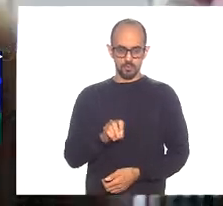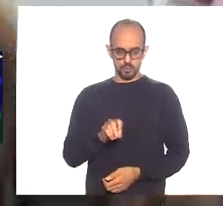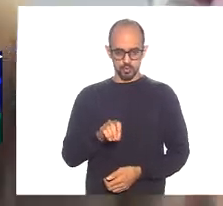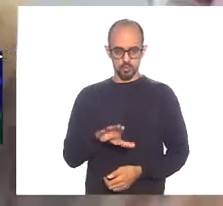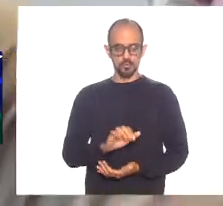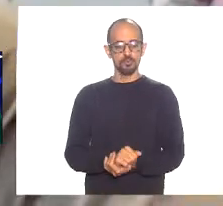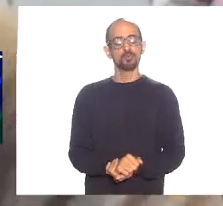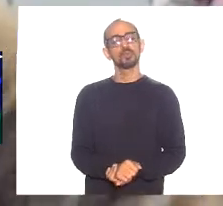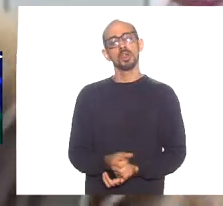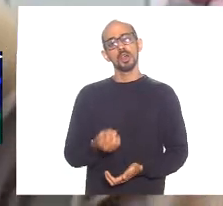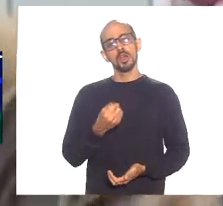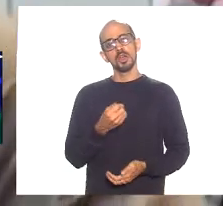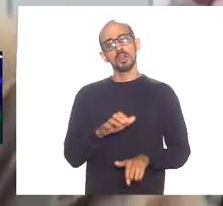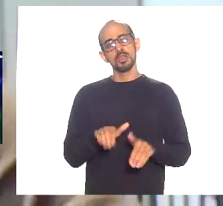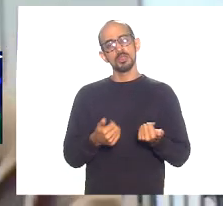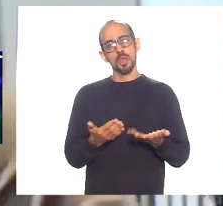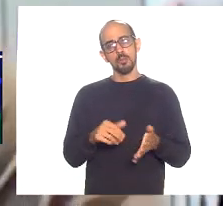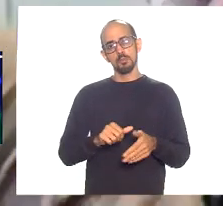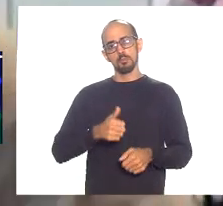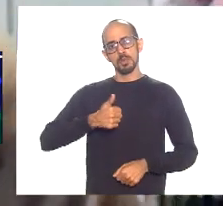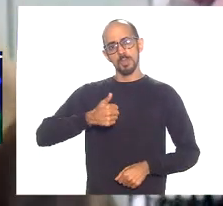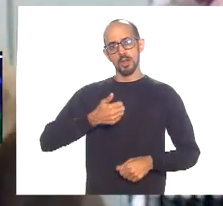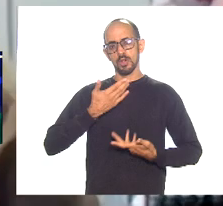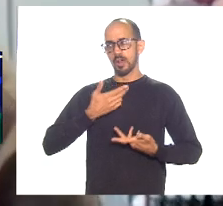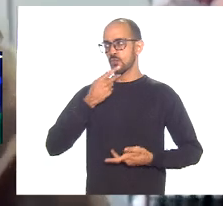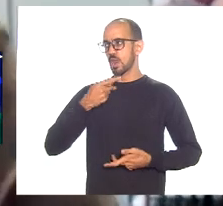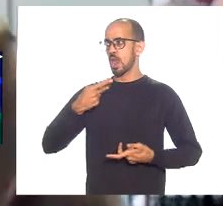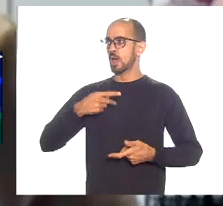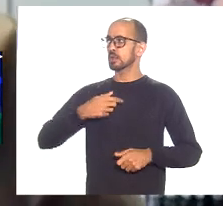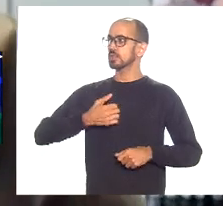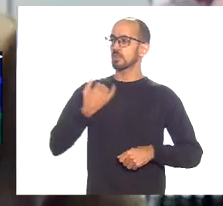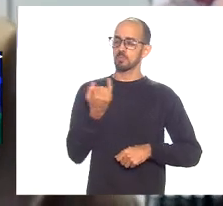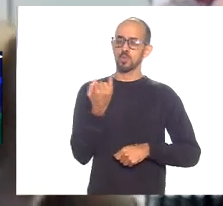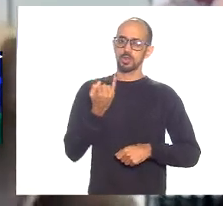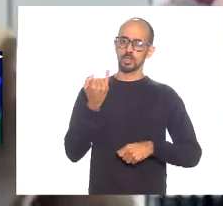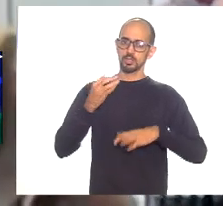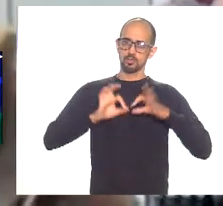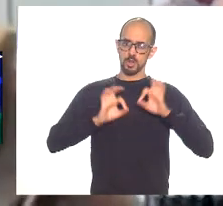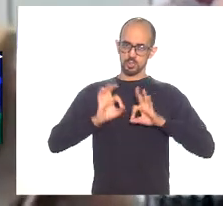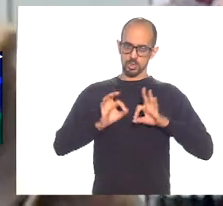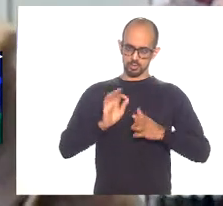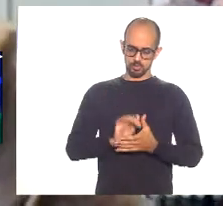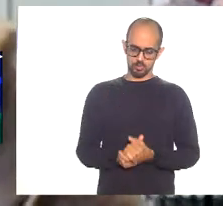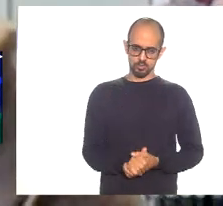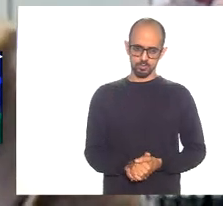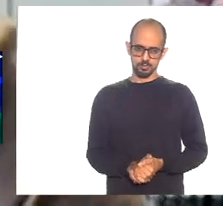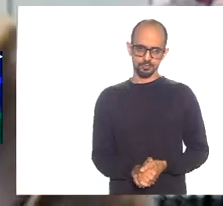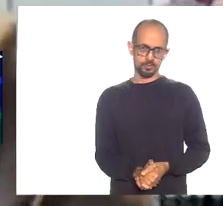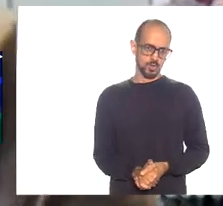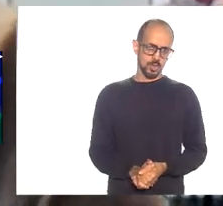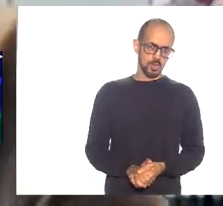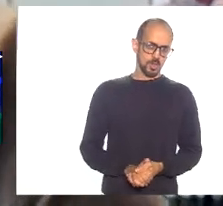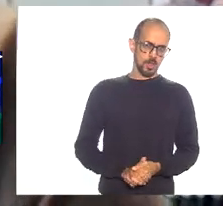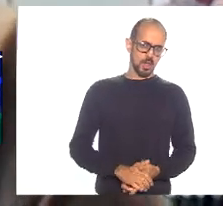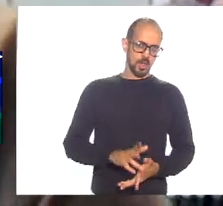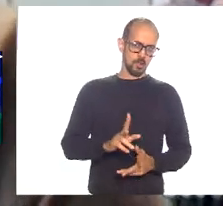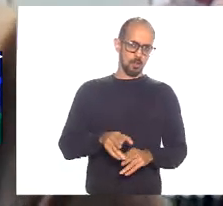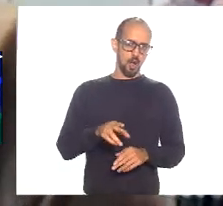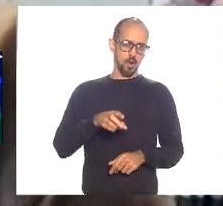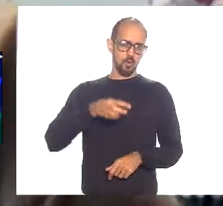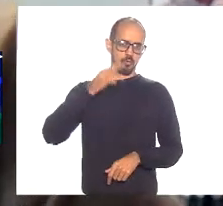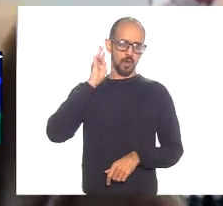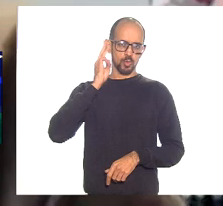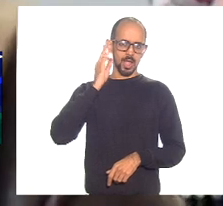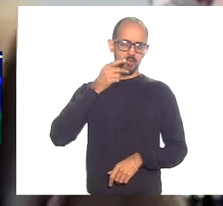quase de fadas no lugar o quero falar da importância desse projeto é um Deputado waldeck Carneiro